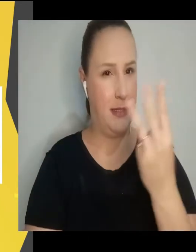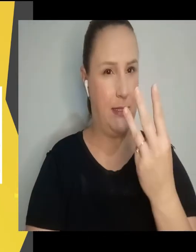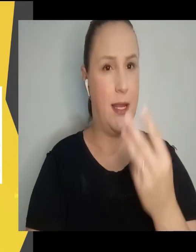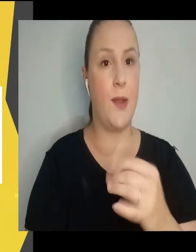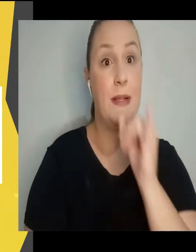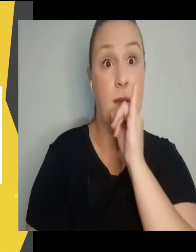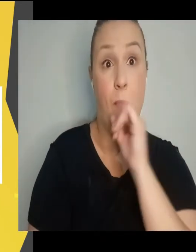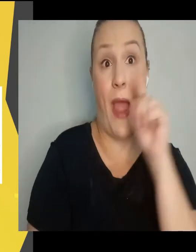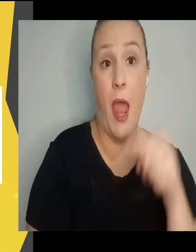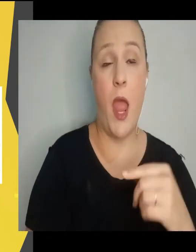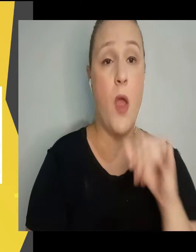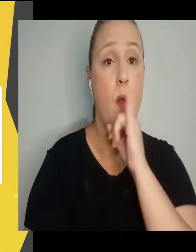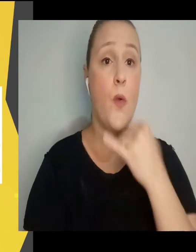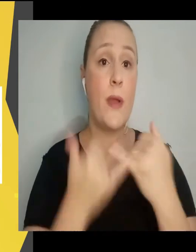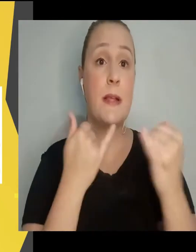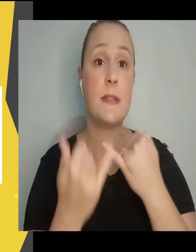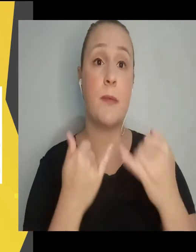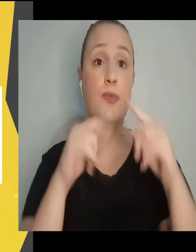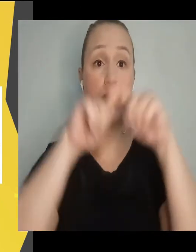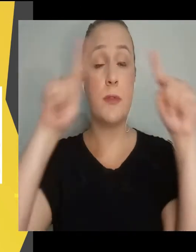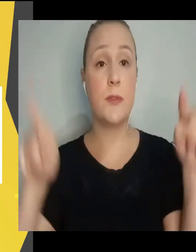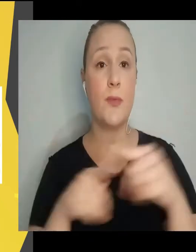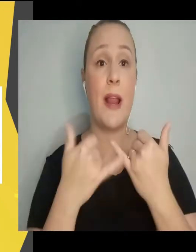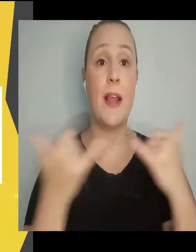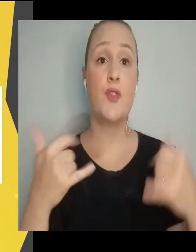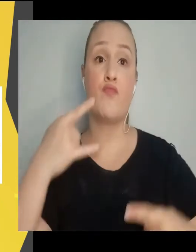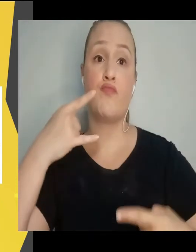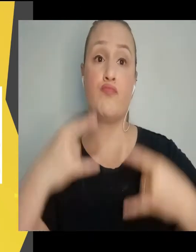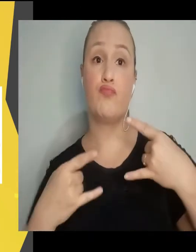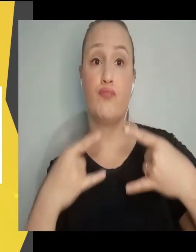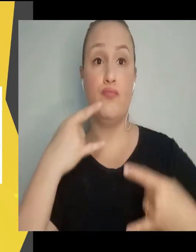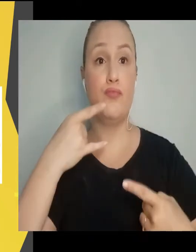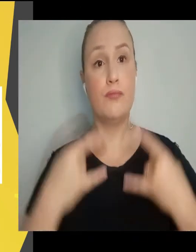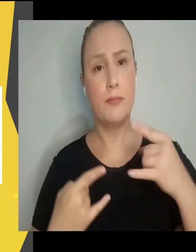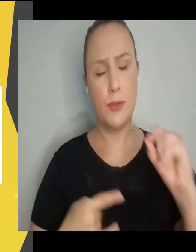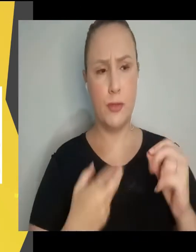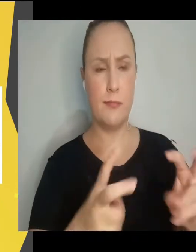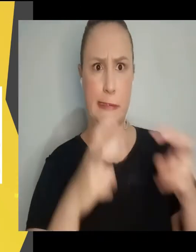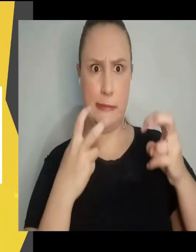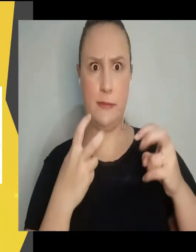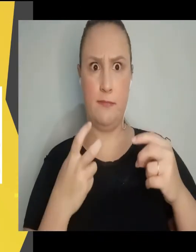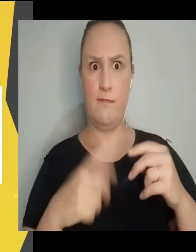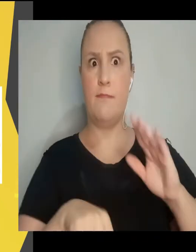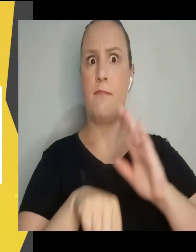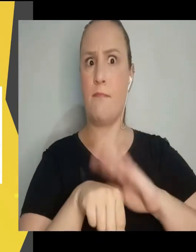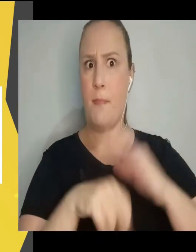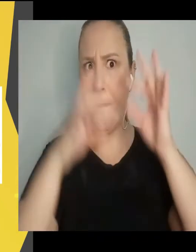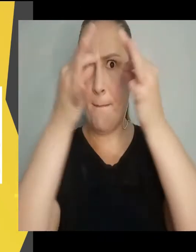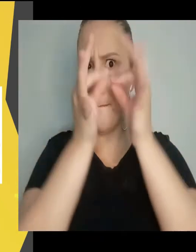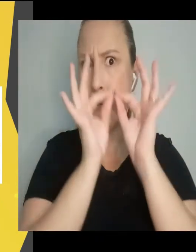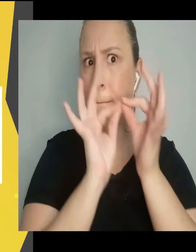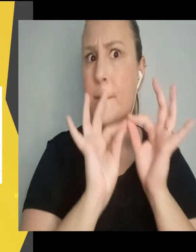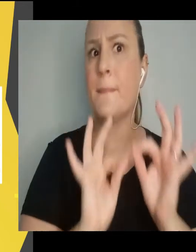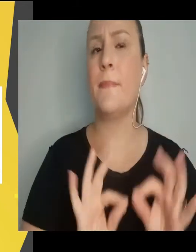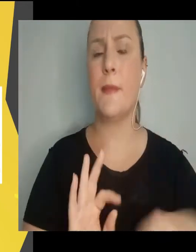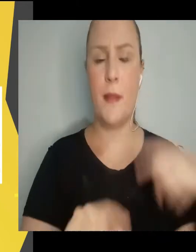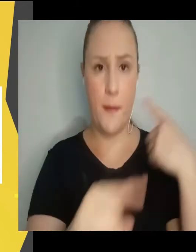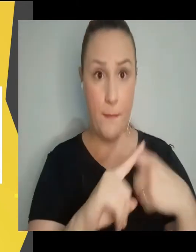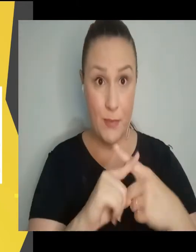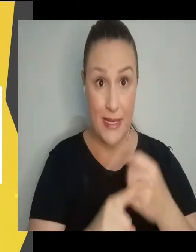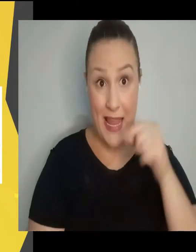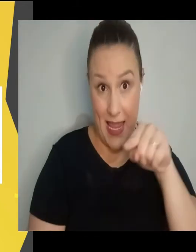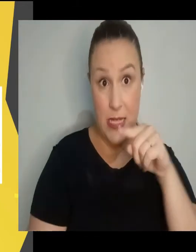aqui ainda um terceiro exemplo é o exemplo de um circuito elétrico de um robô, que aí já podemos perceber que ele é bem